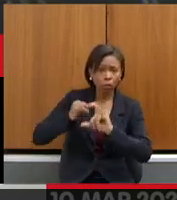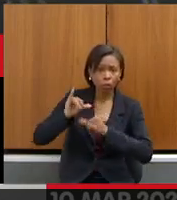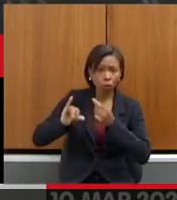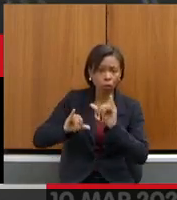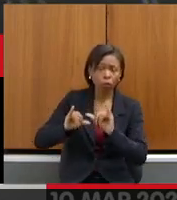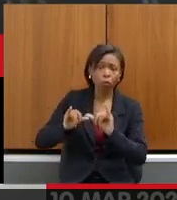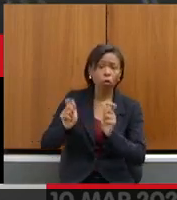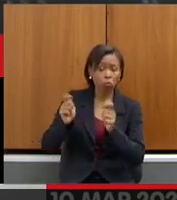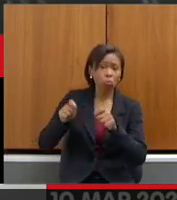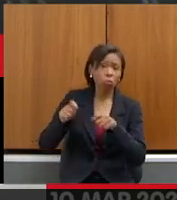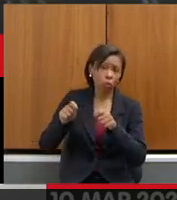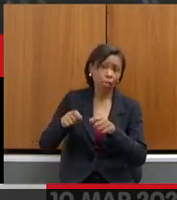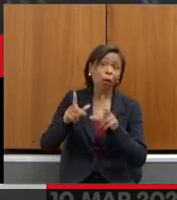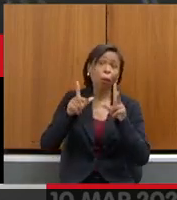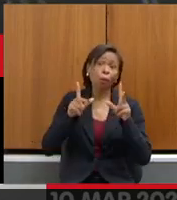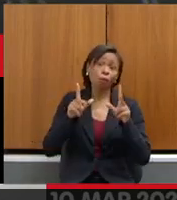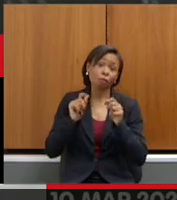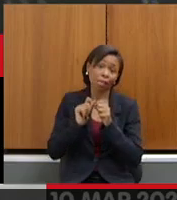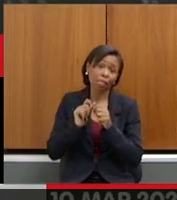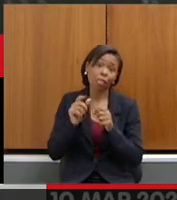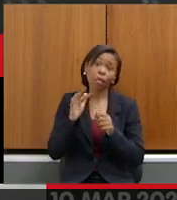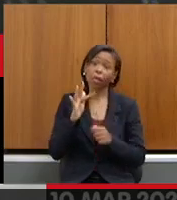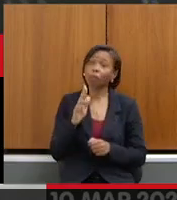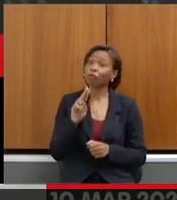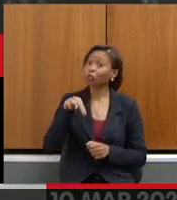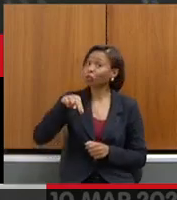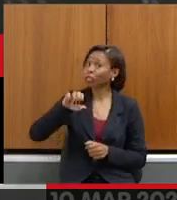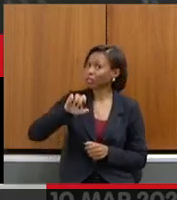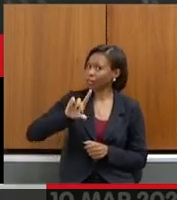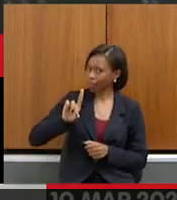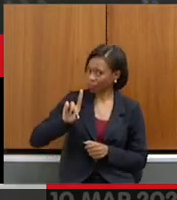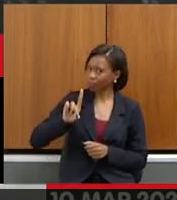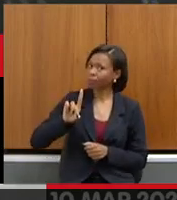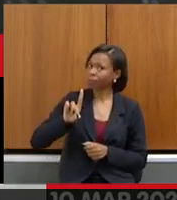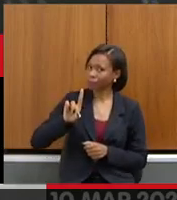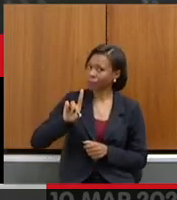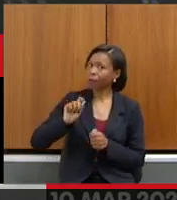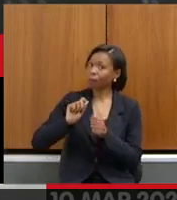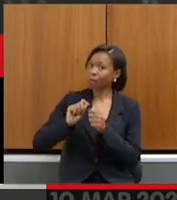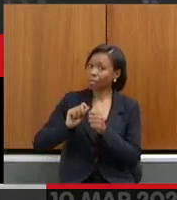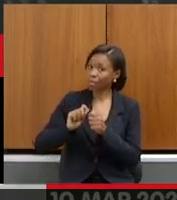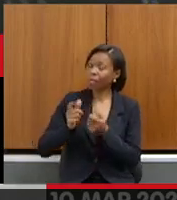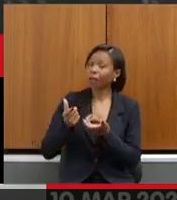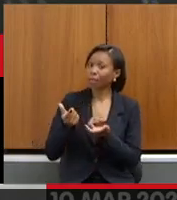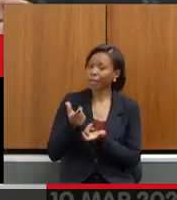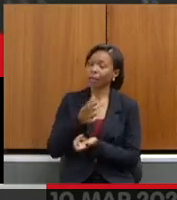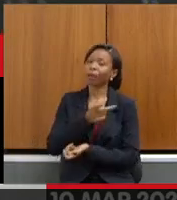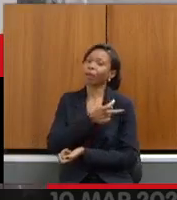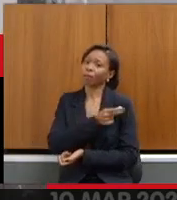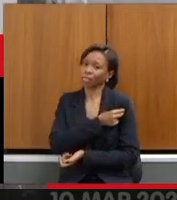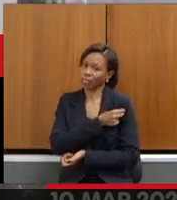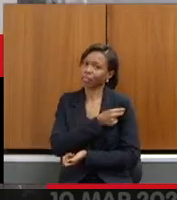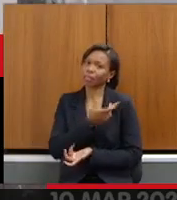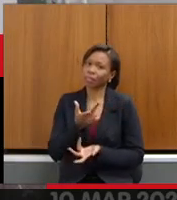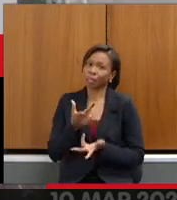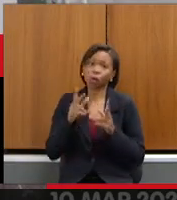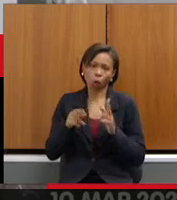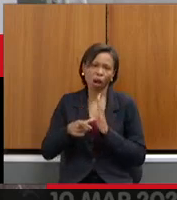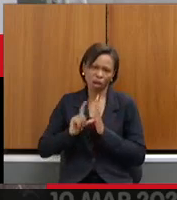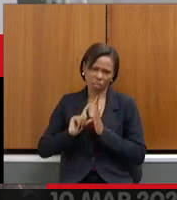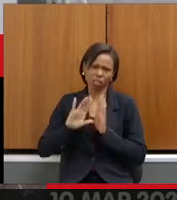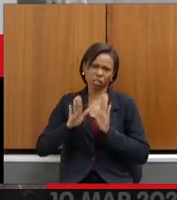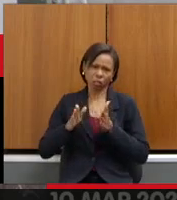de fazer com a funed fundação Ezequiel Dias para produção de vacinas assim já foi dito anteriormente